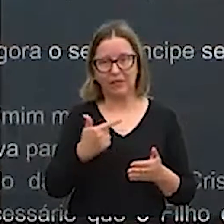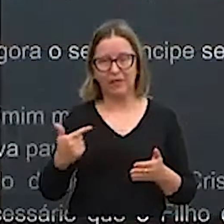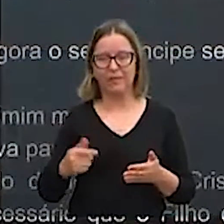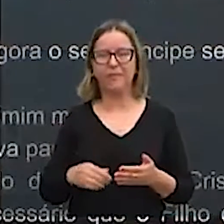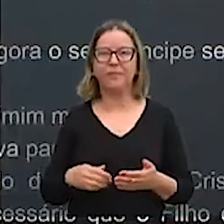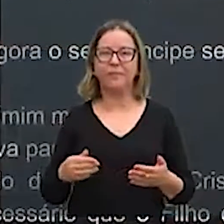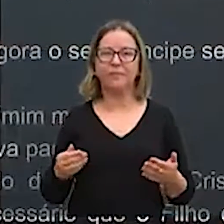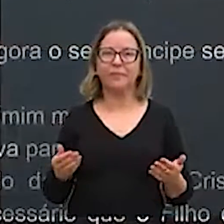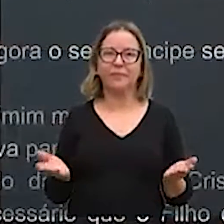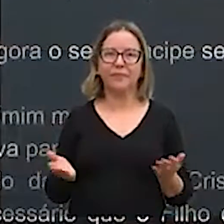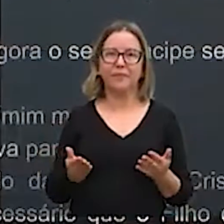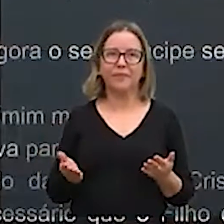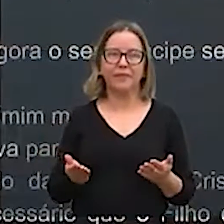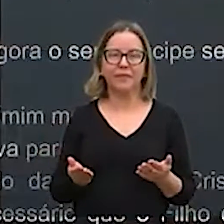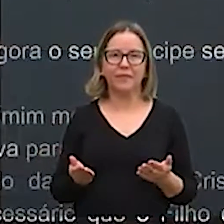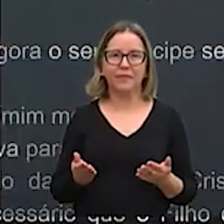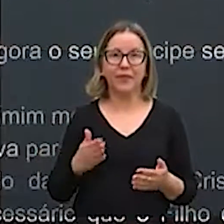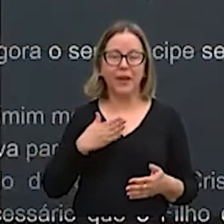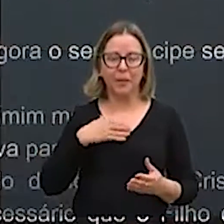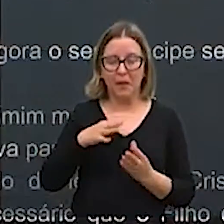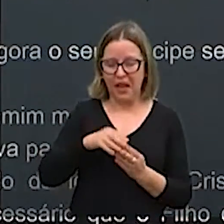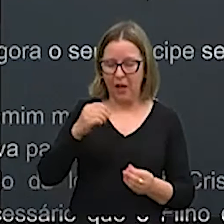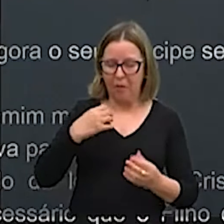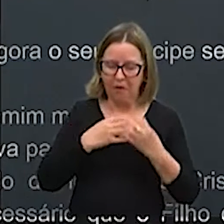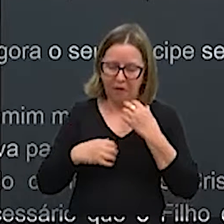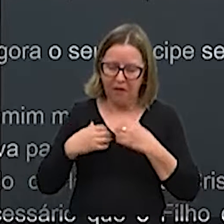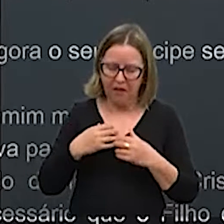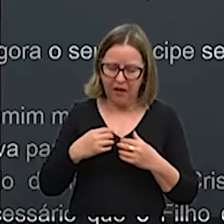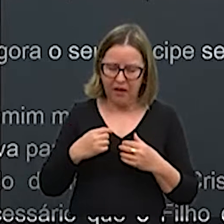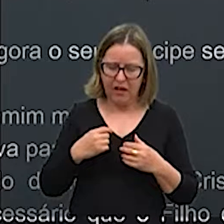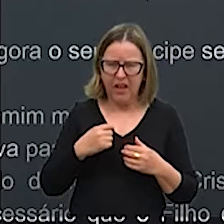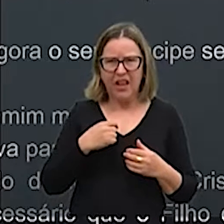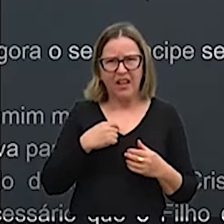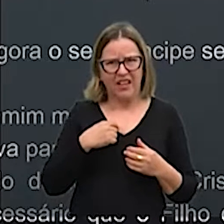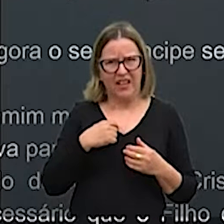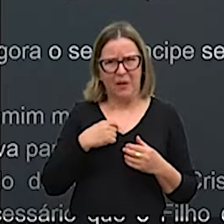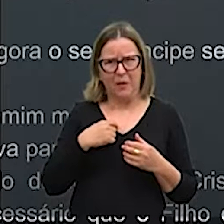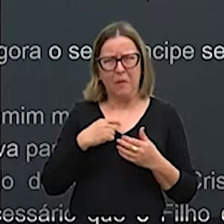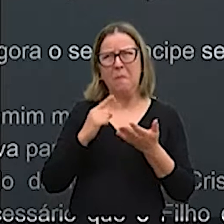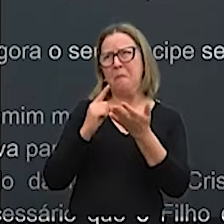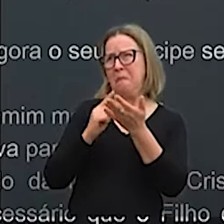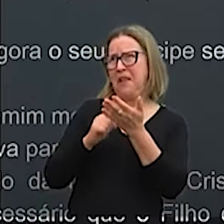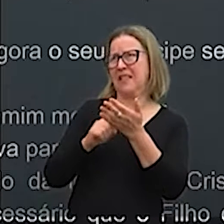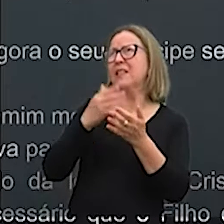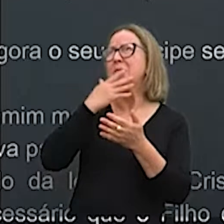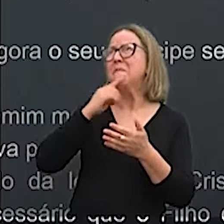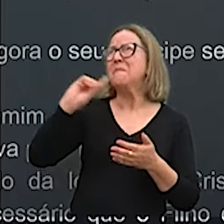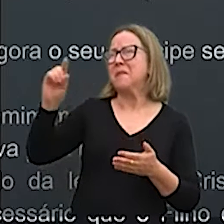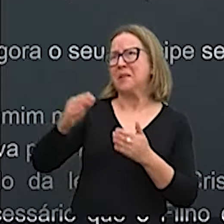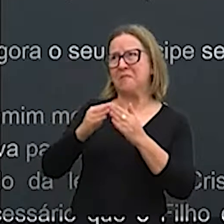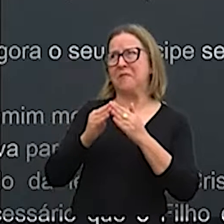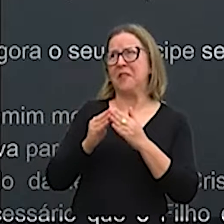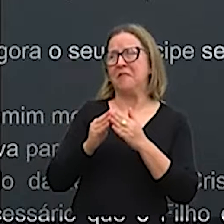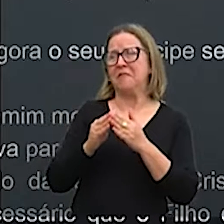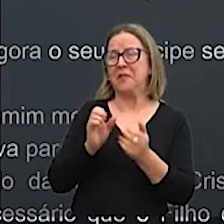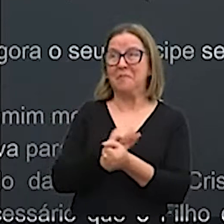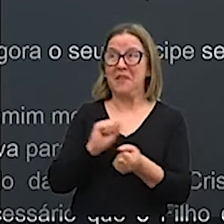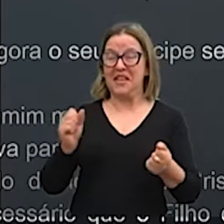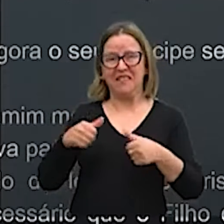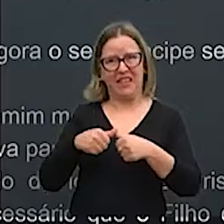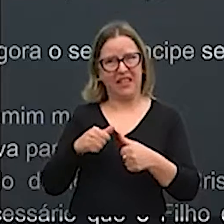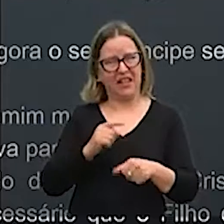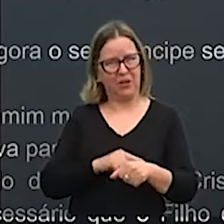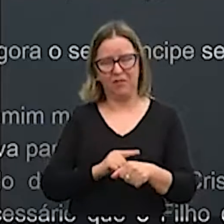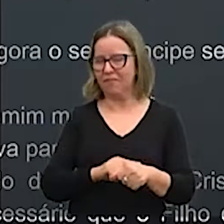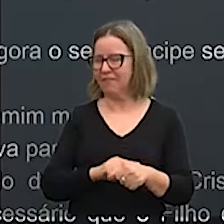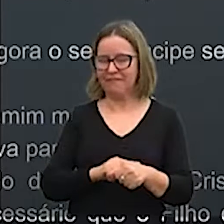Agora, está angustiada a minha alma, e que direi eu? Pai, salva-me desta hora. Mas precisamente